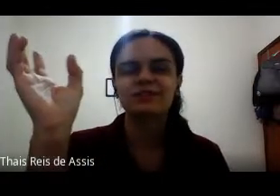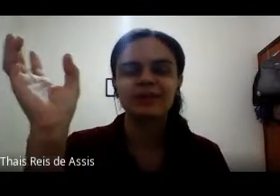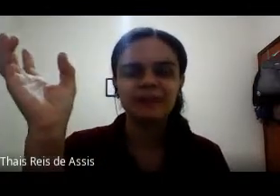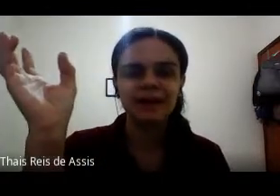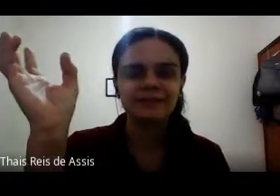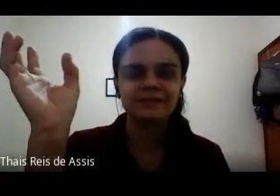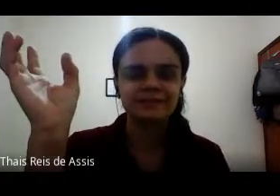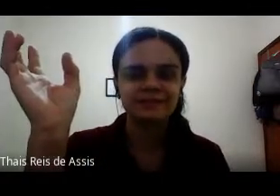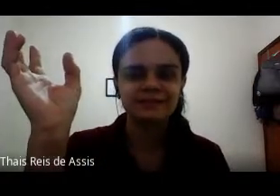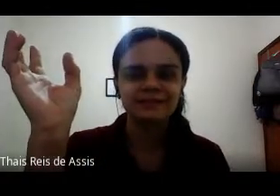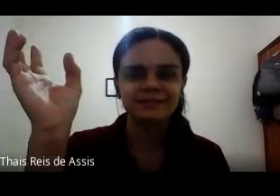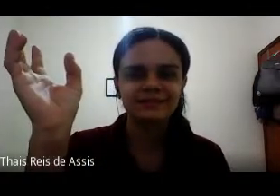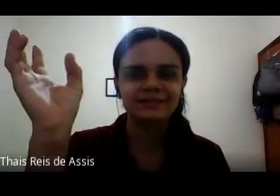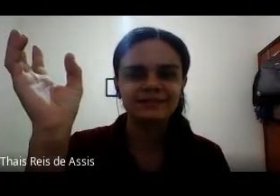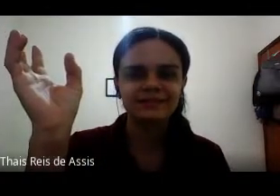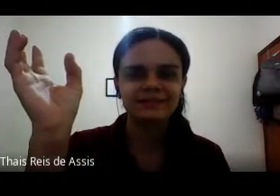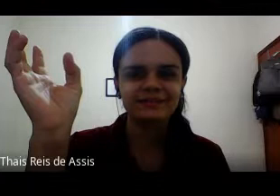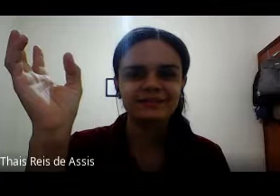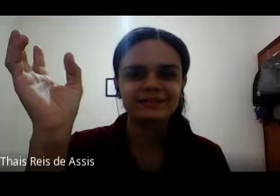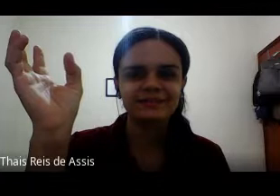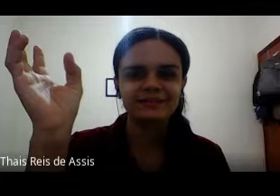Eu ouvi falar da Barça?